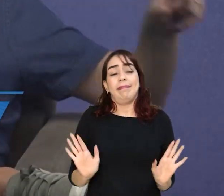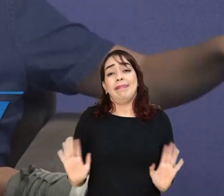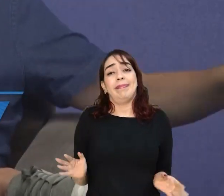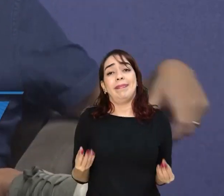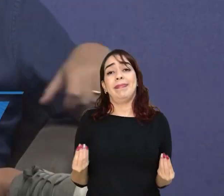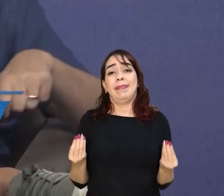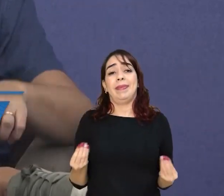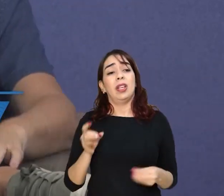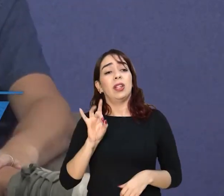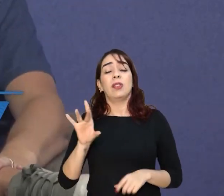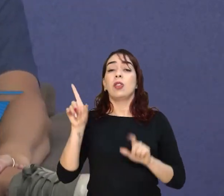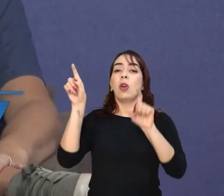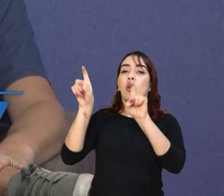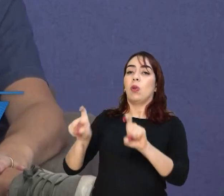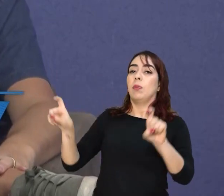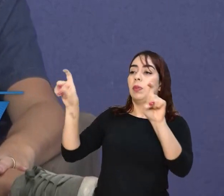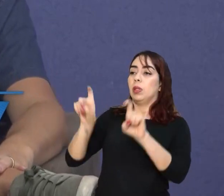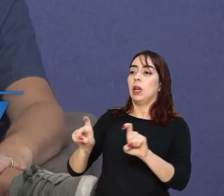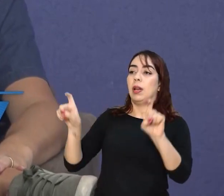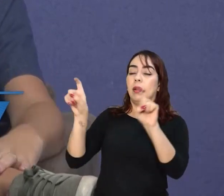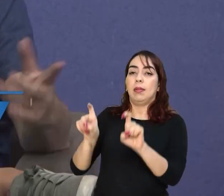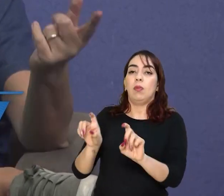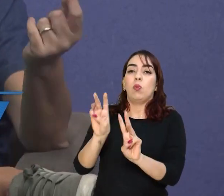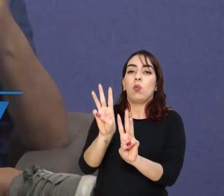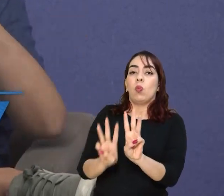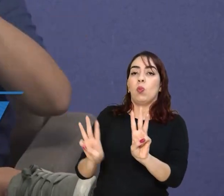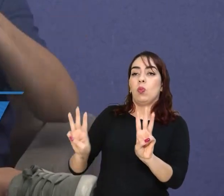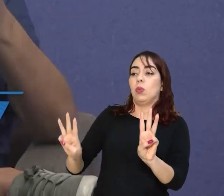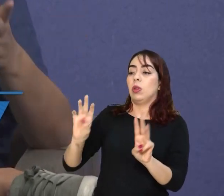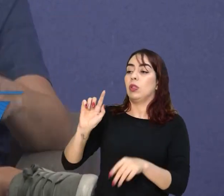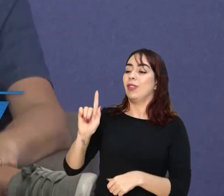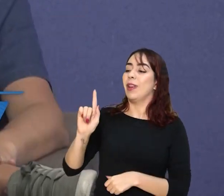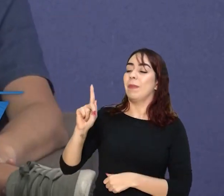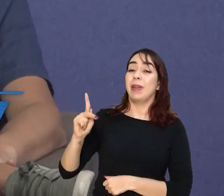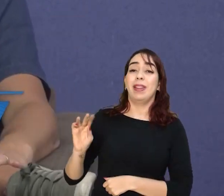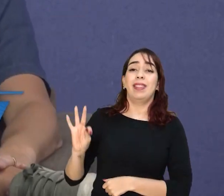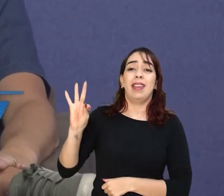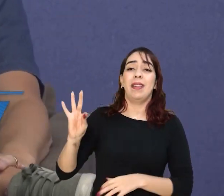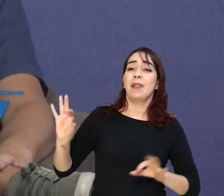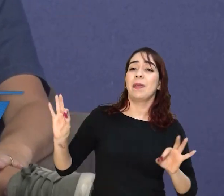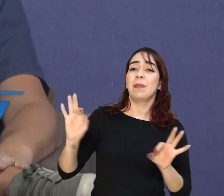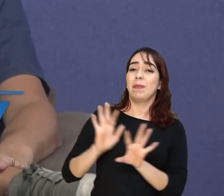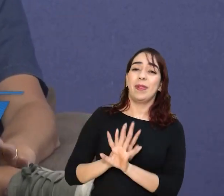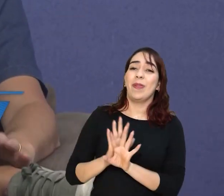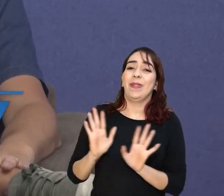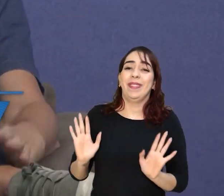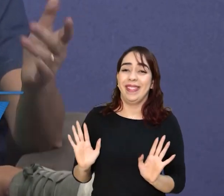colocar o computador aqui com o chat GPT, daí, olha, a gente analisa